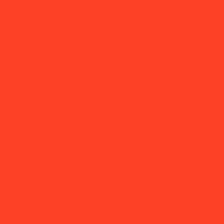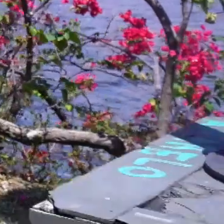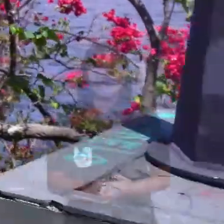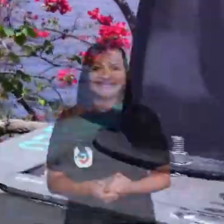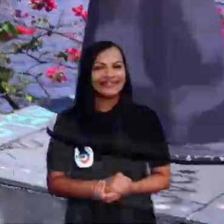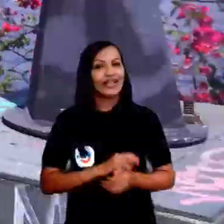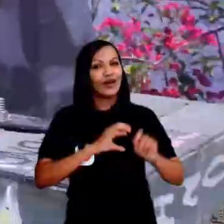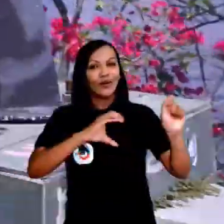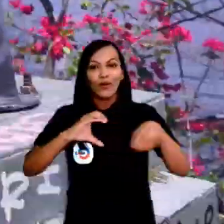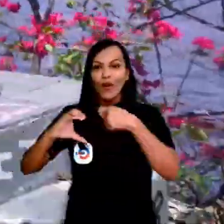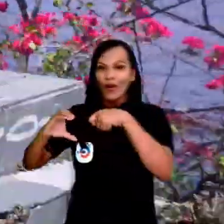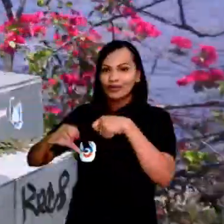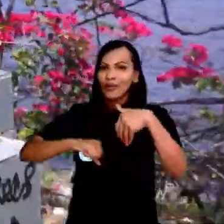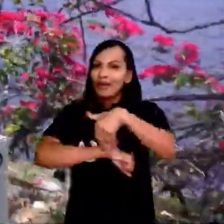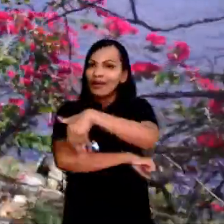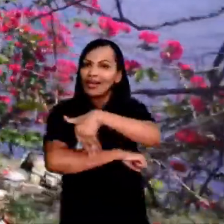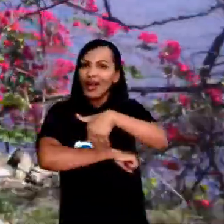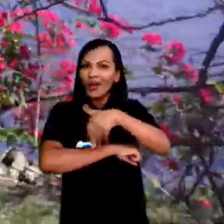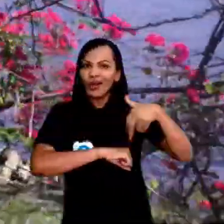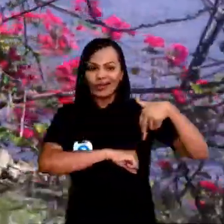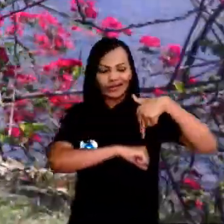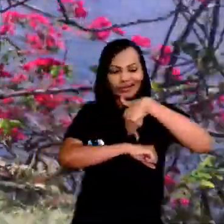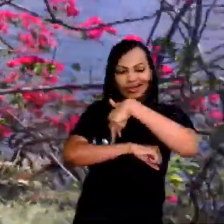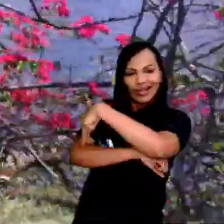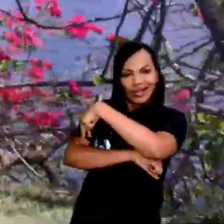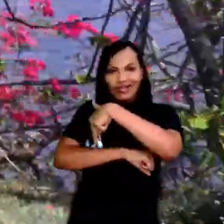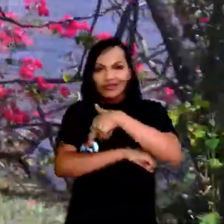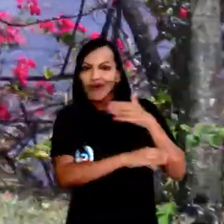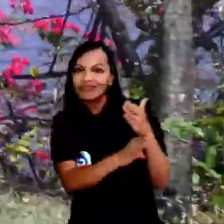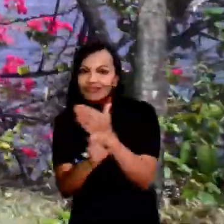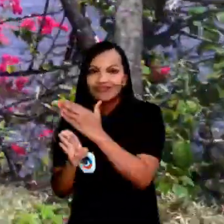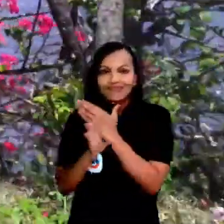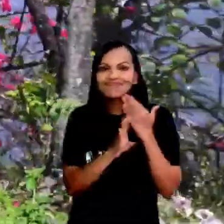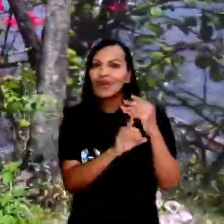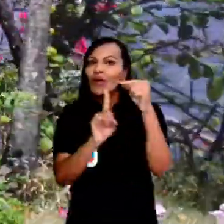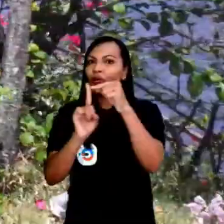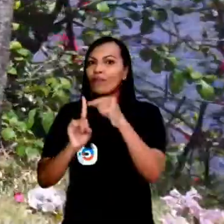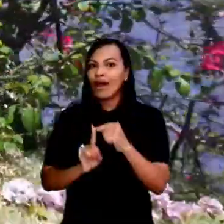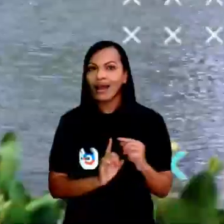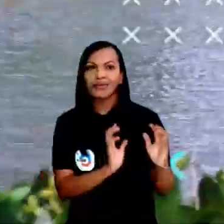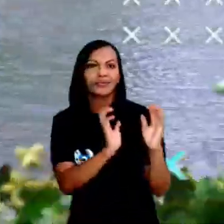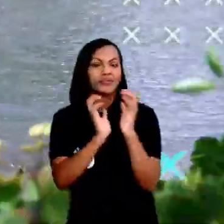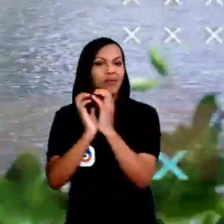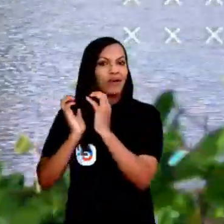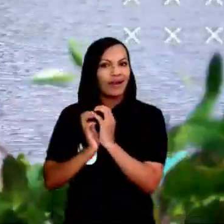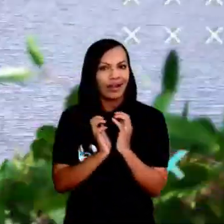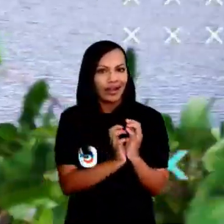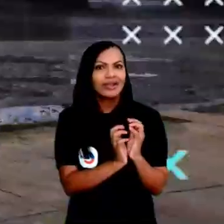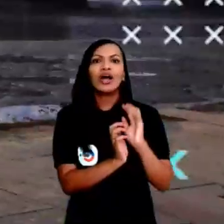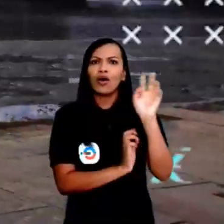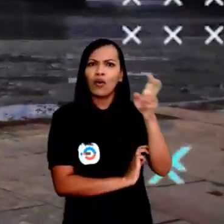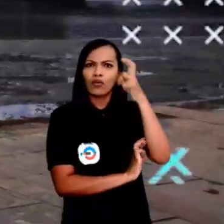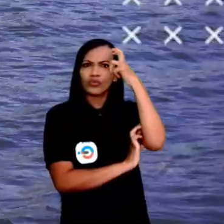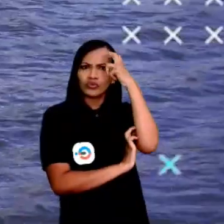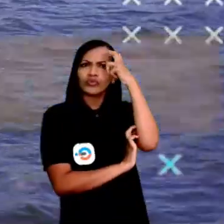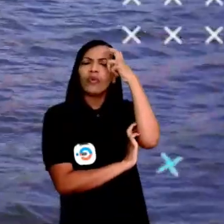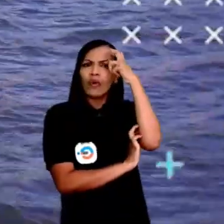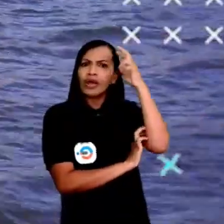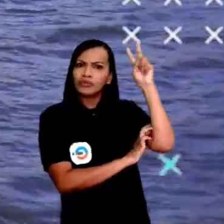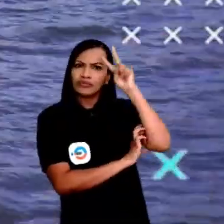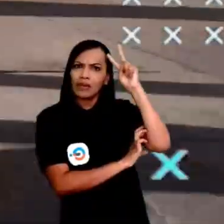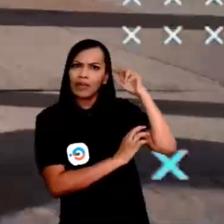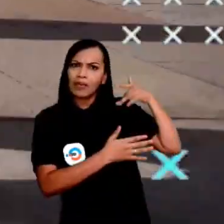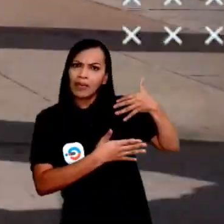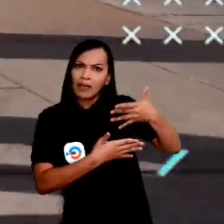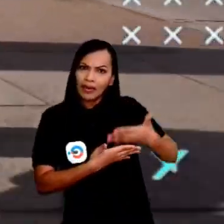A série Pelas Ruas que Andei vai explorar os bairros do Recife, a sua cultura e a sua